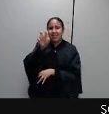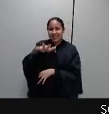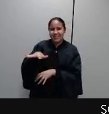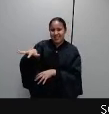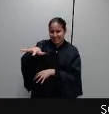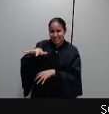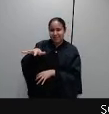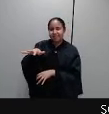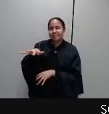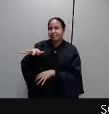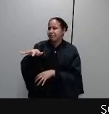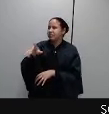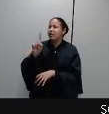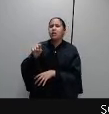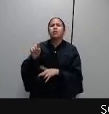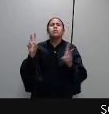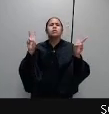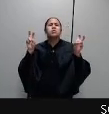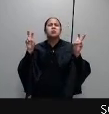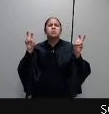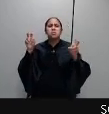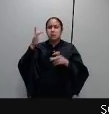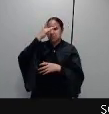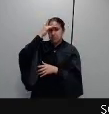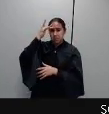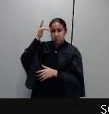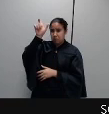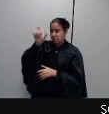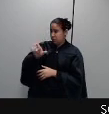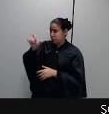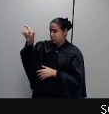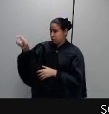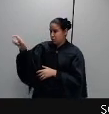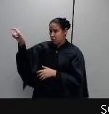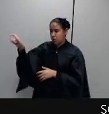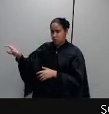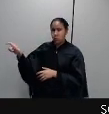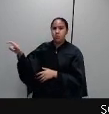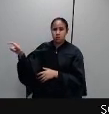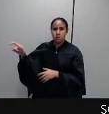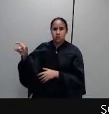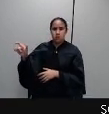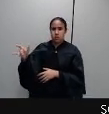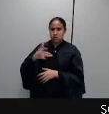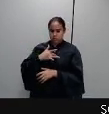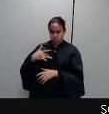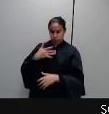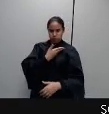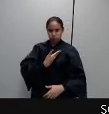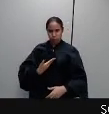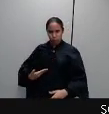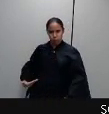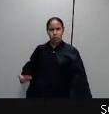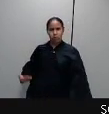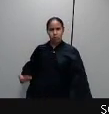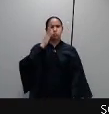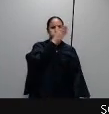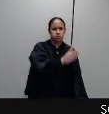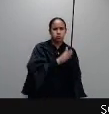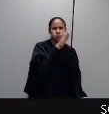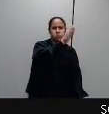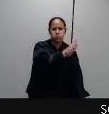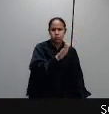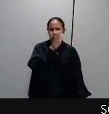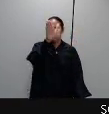situação desses agentes de saúde pública que vão é no caso fazer esse serviços de